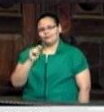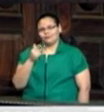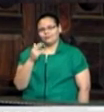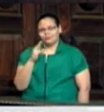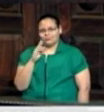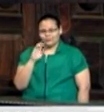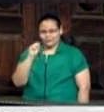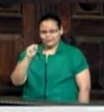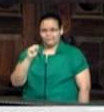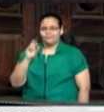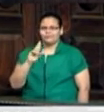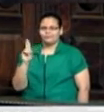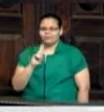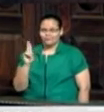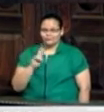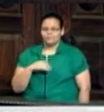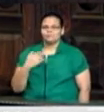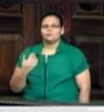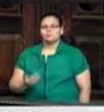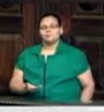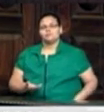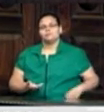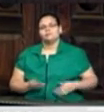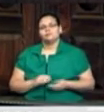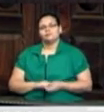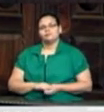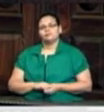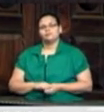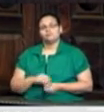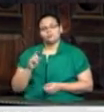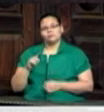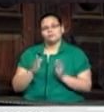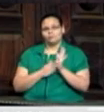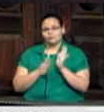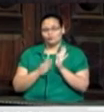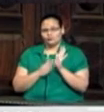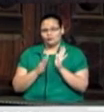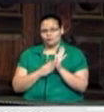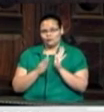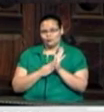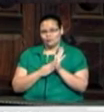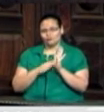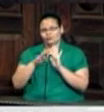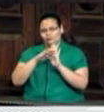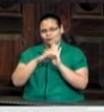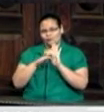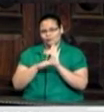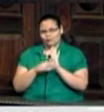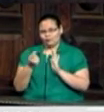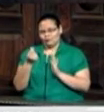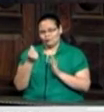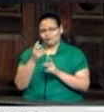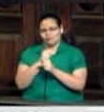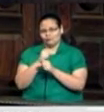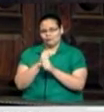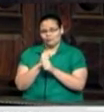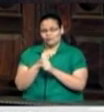10 bilhões de reais. A proposta orçamentária para o